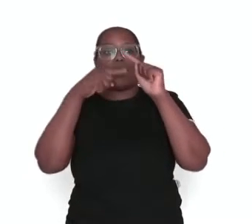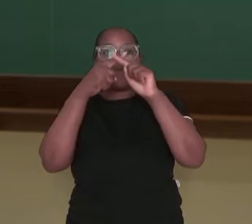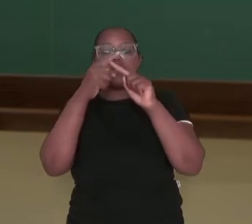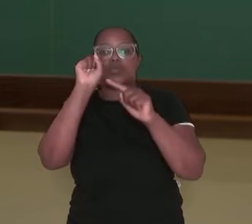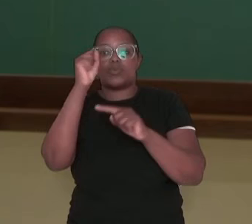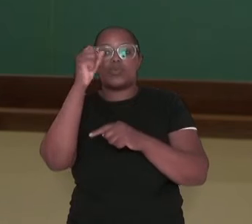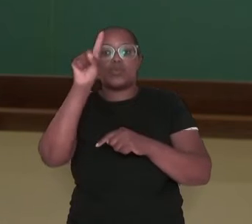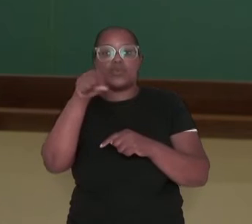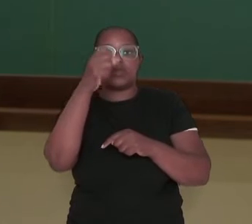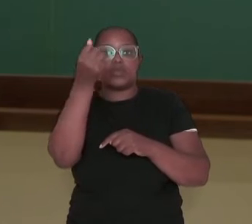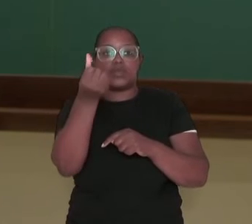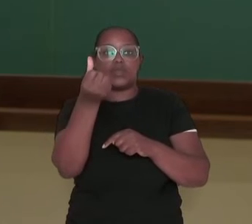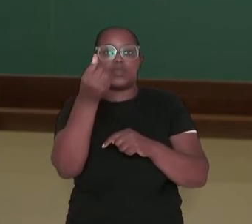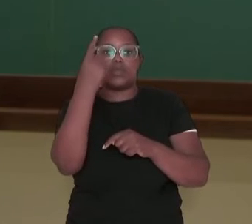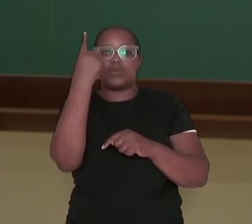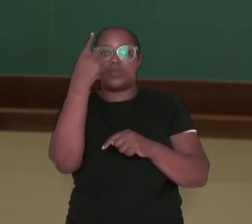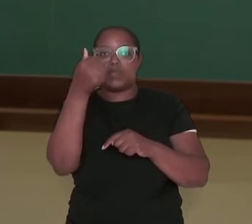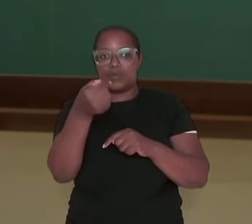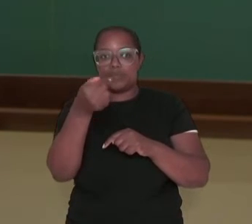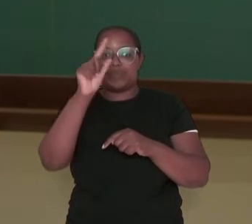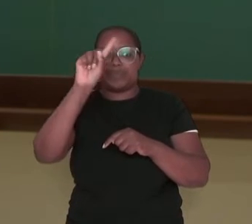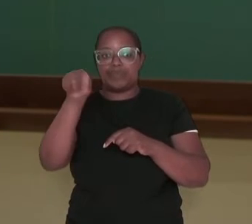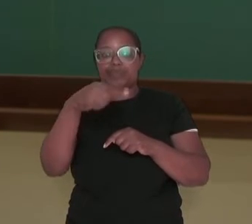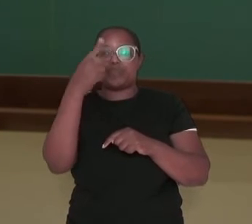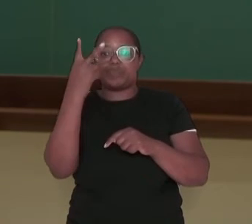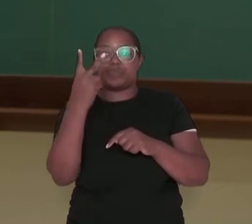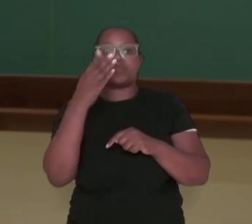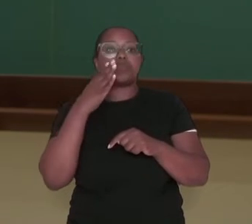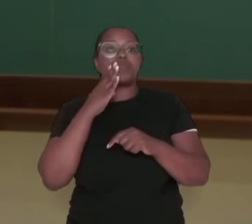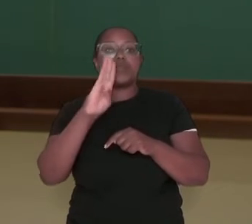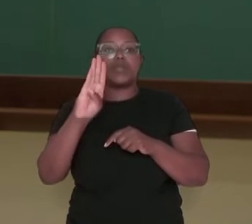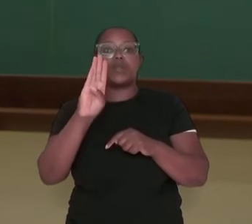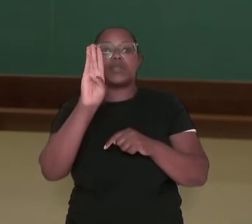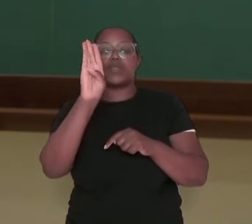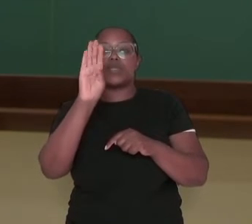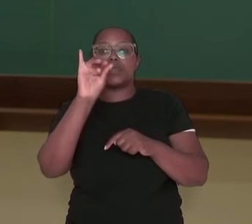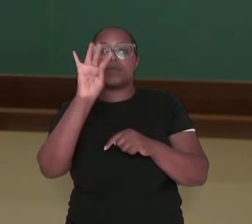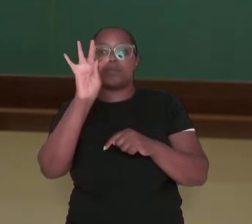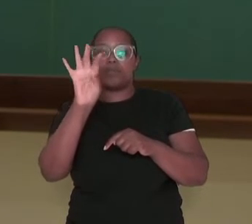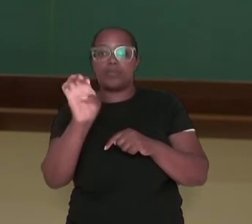bilhões, deu 17,2 bilhões de bits, ok?